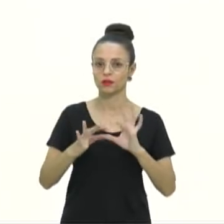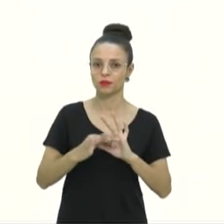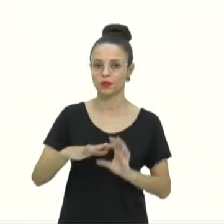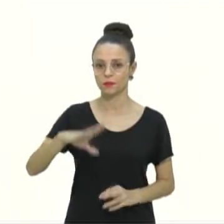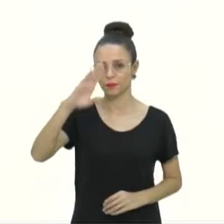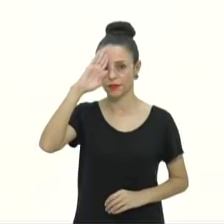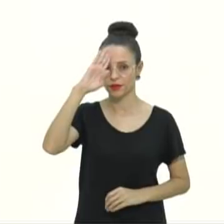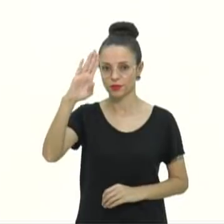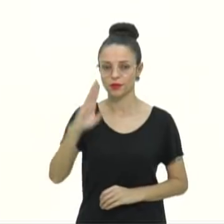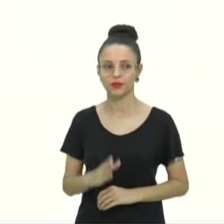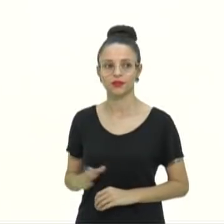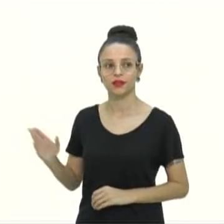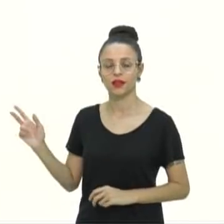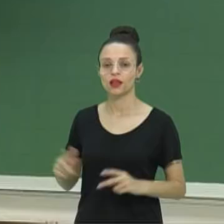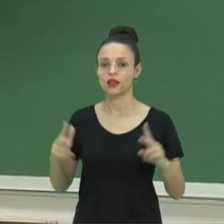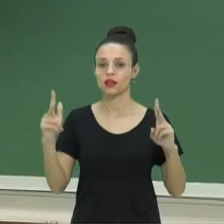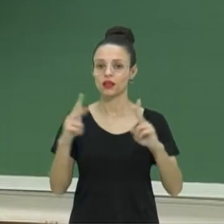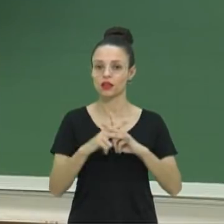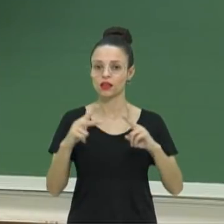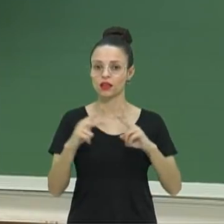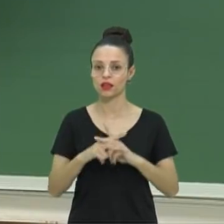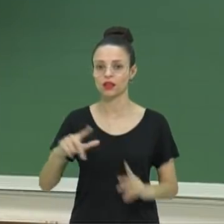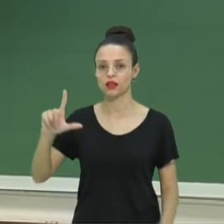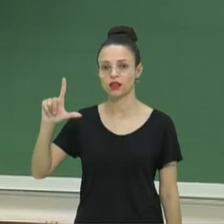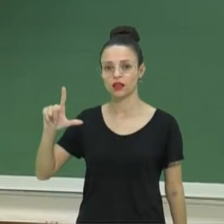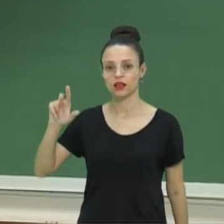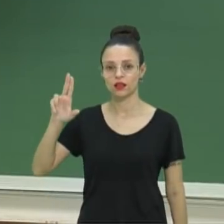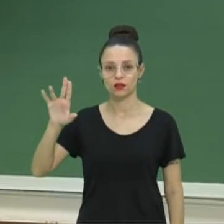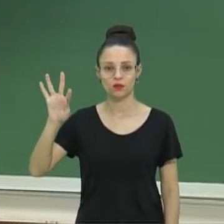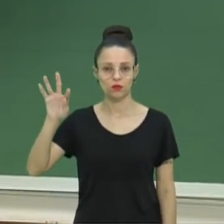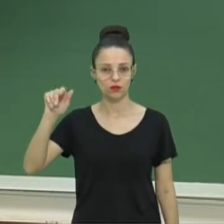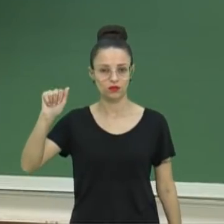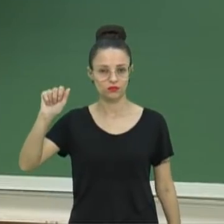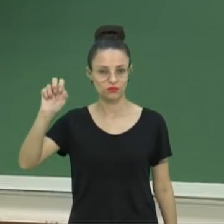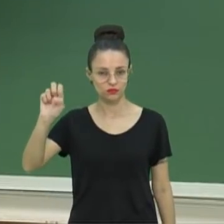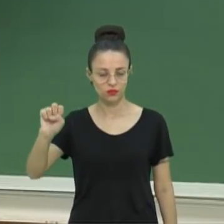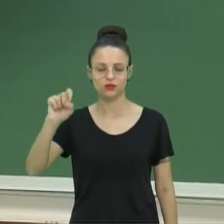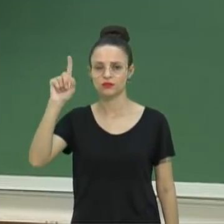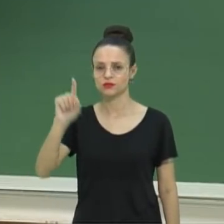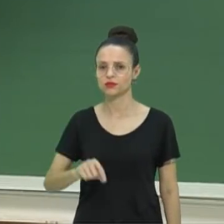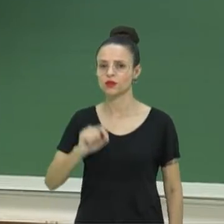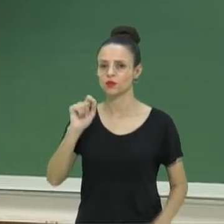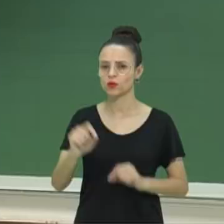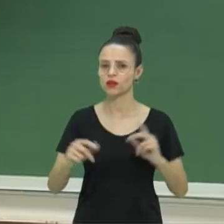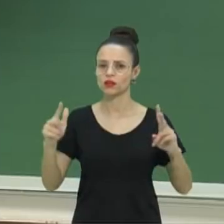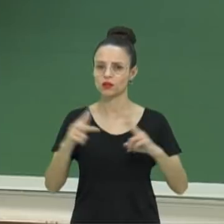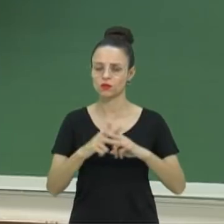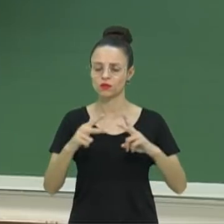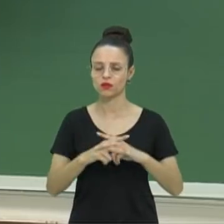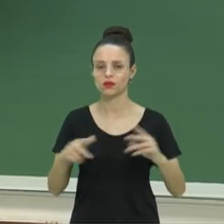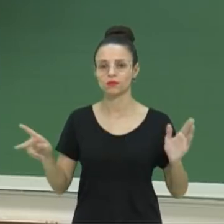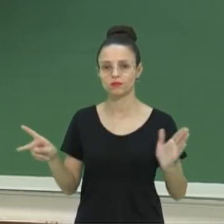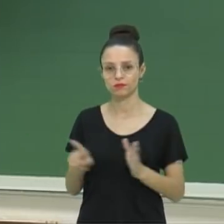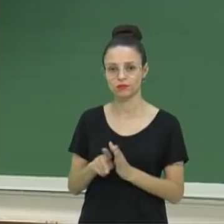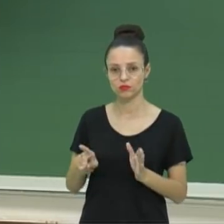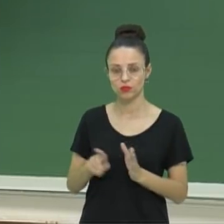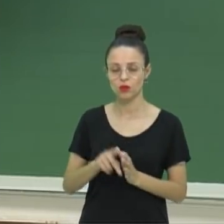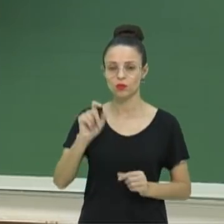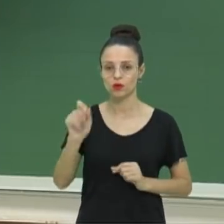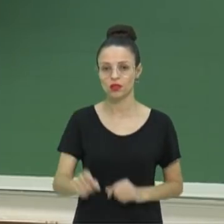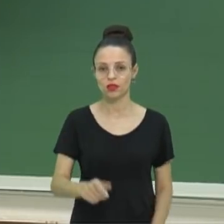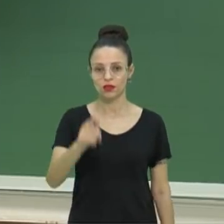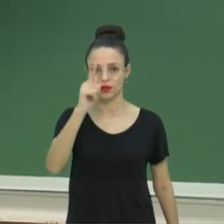Que é as lutas, também chamado de wrestling. Então, são o wrestling, tanto o estilo